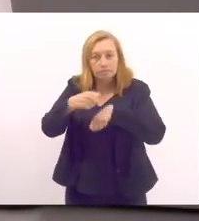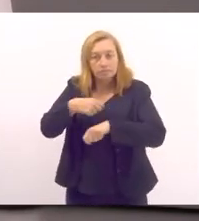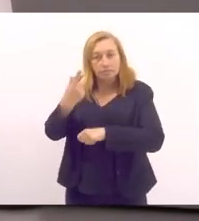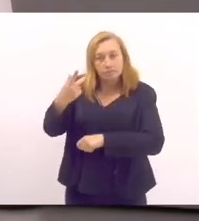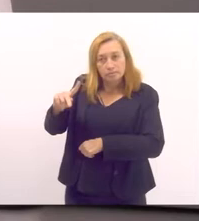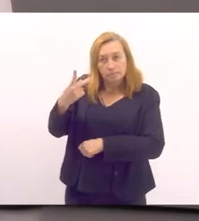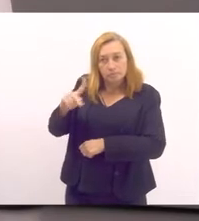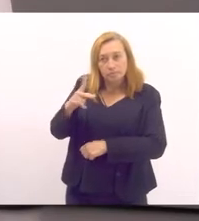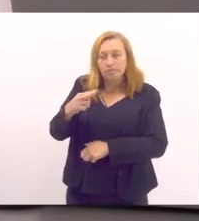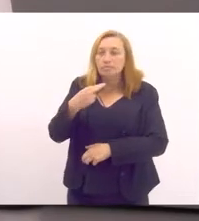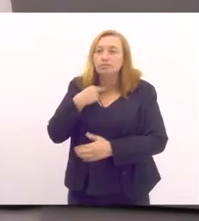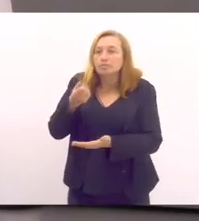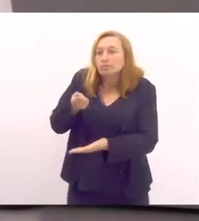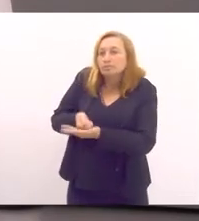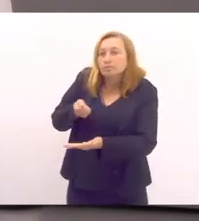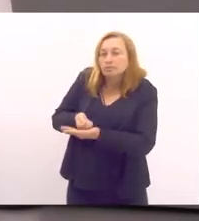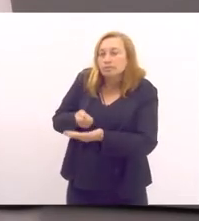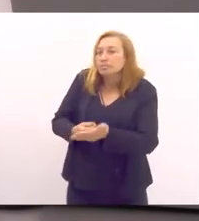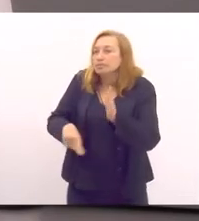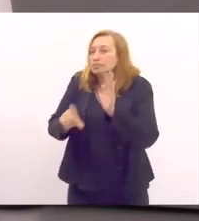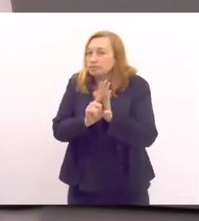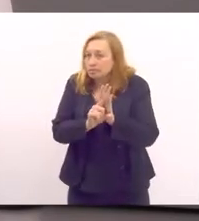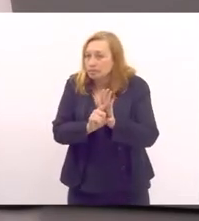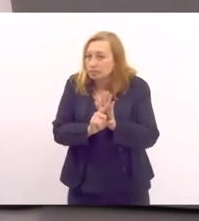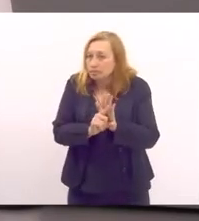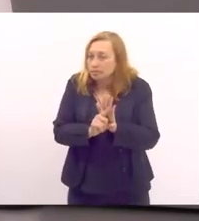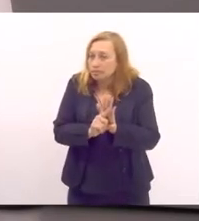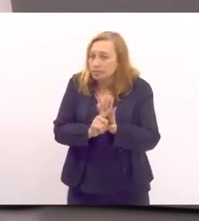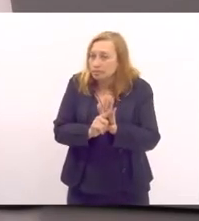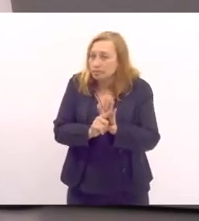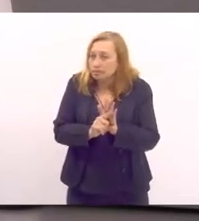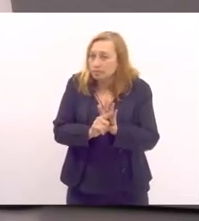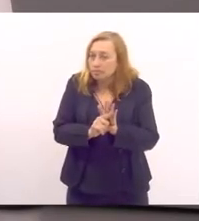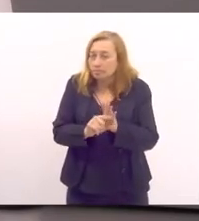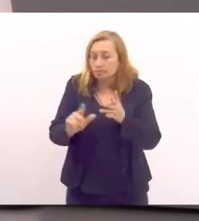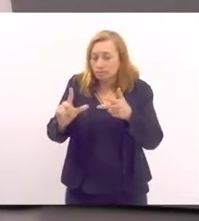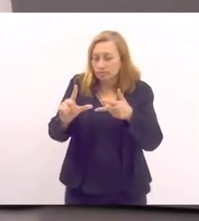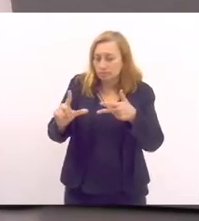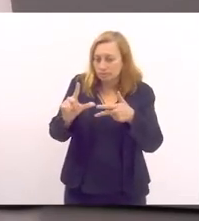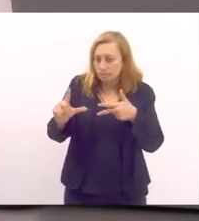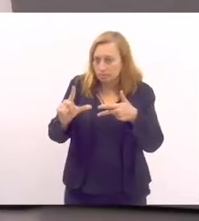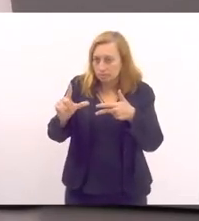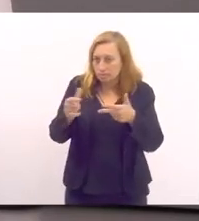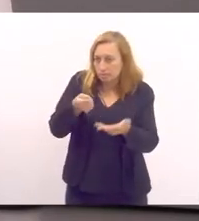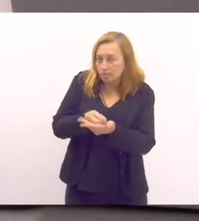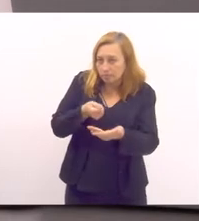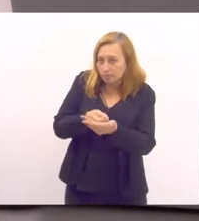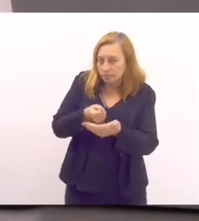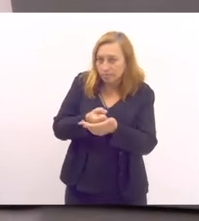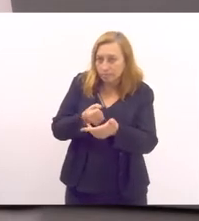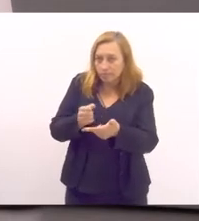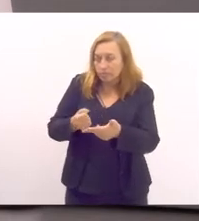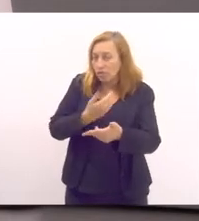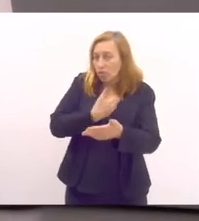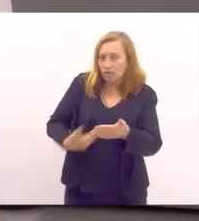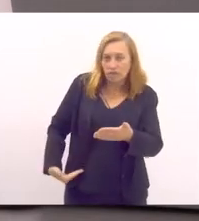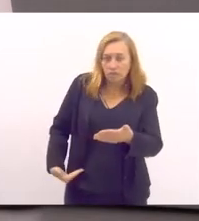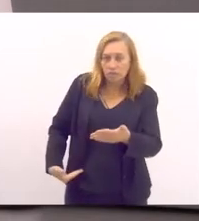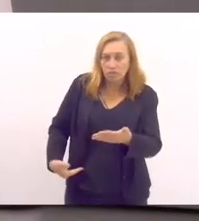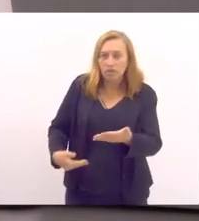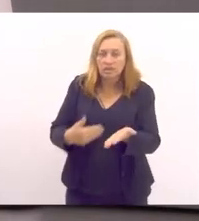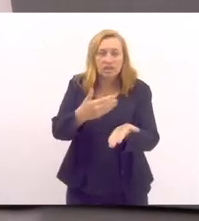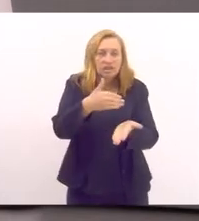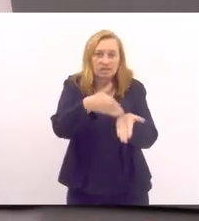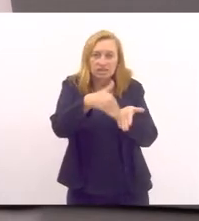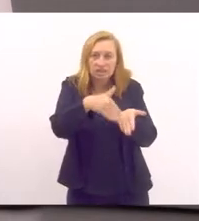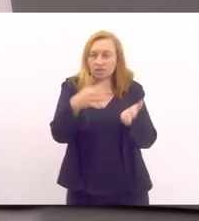A gente não pode obrigar, por lei, o legislativo não pode obrigar a dizer ao governador se você tem que manter uma secretaria de turismo isolada,